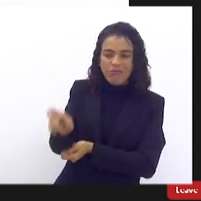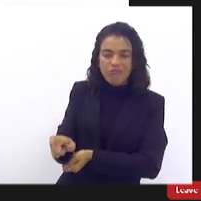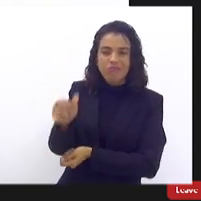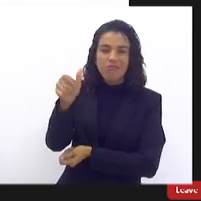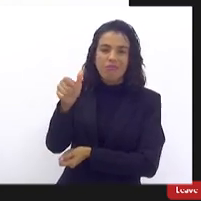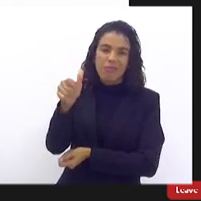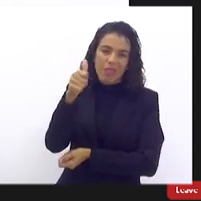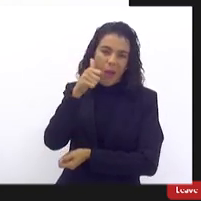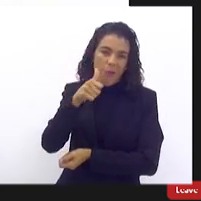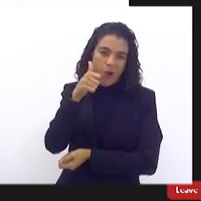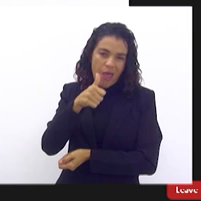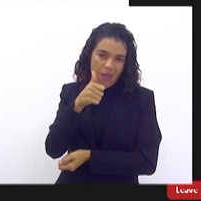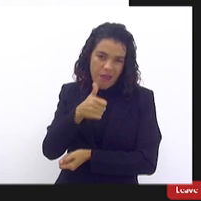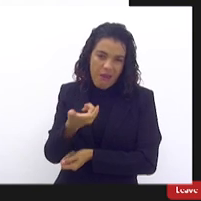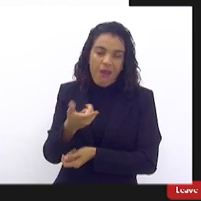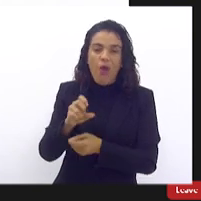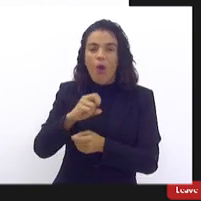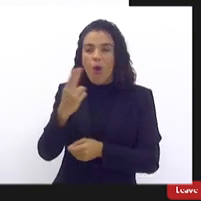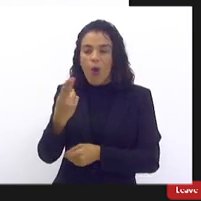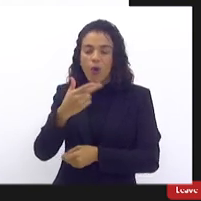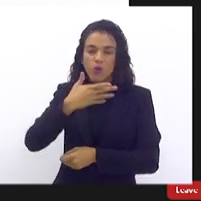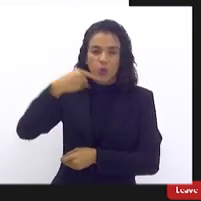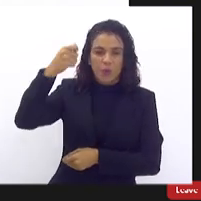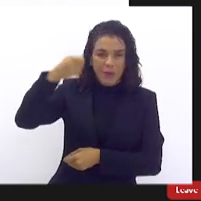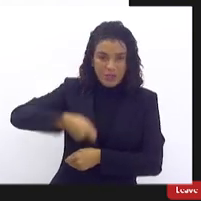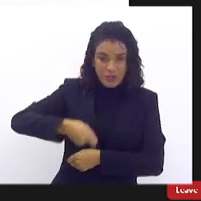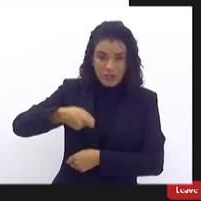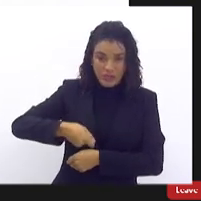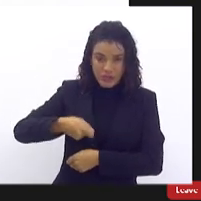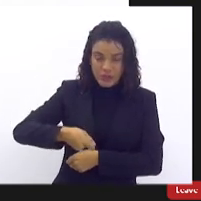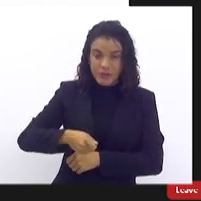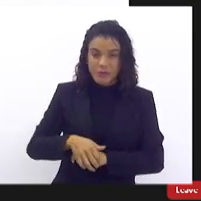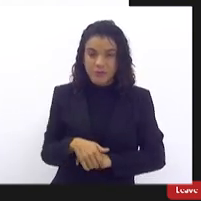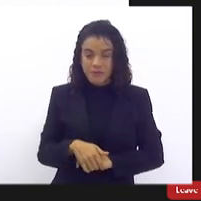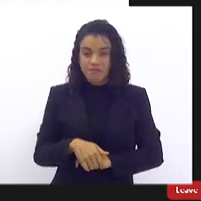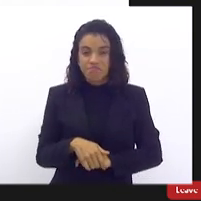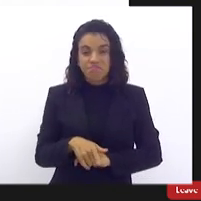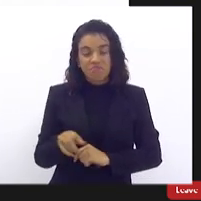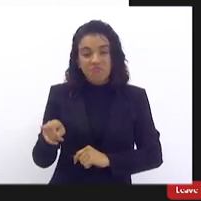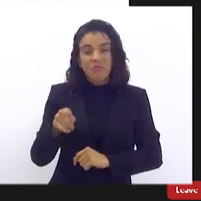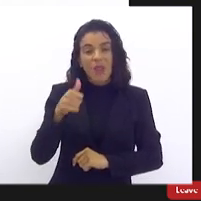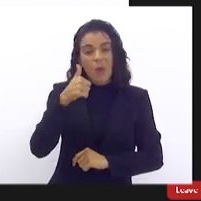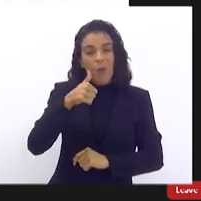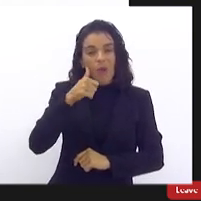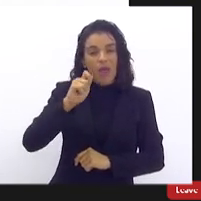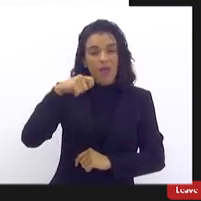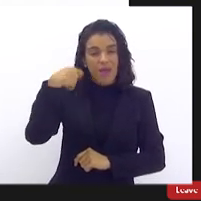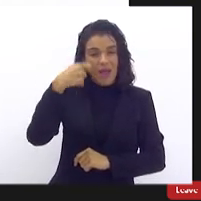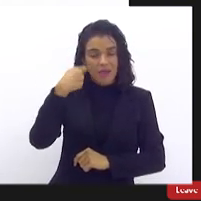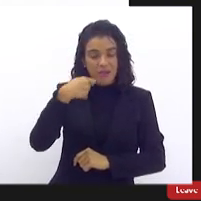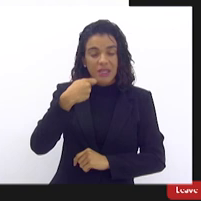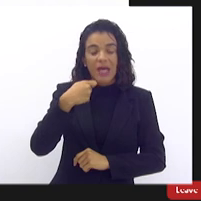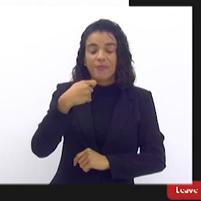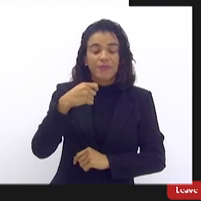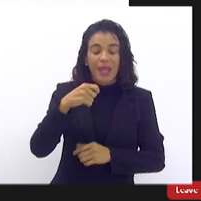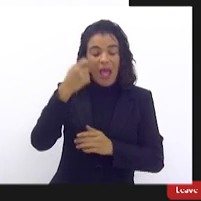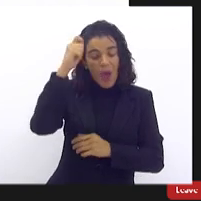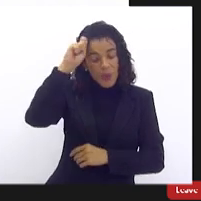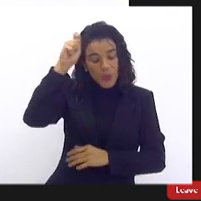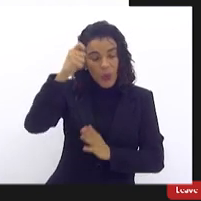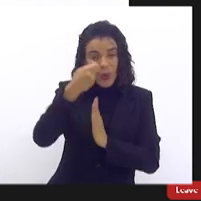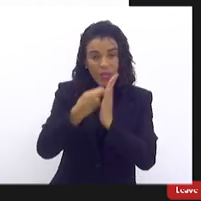das normas do sexismo ou do machismo. Eu uso uma autora chamada Kate Money, que fala que